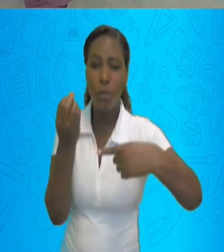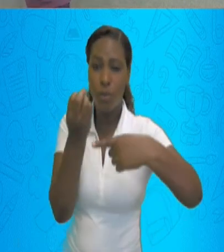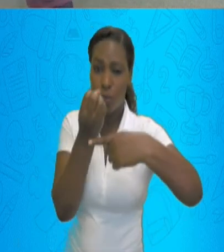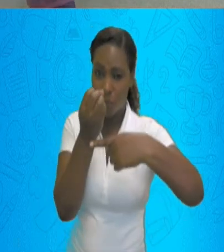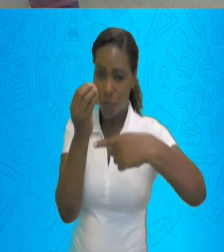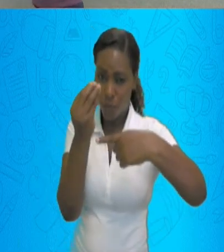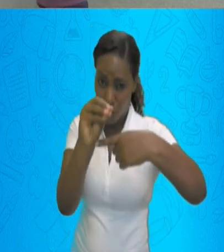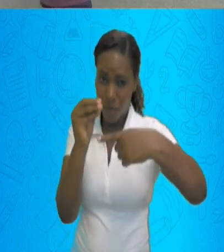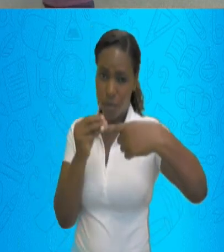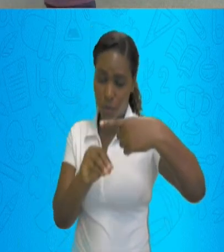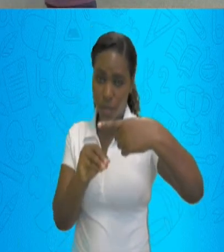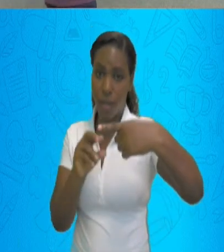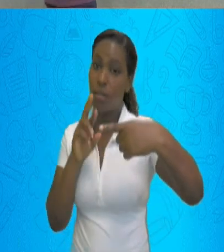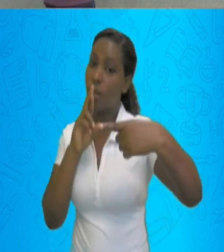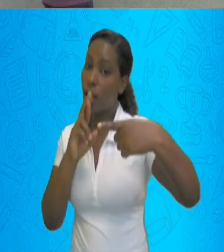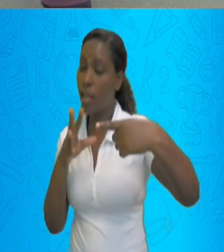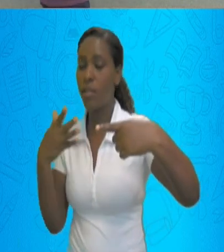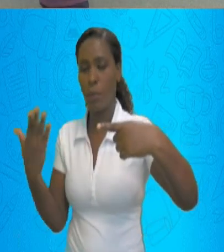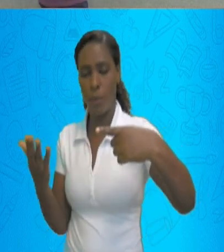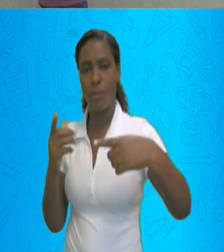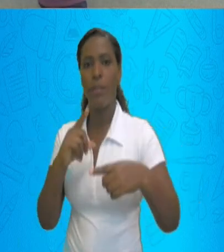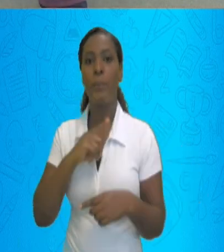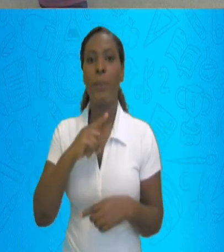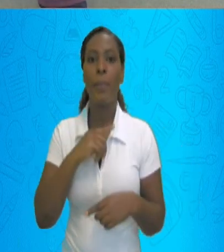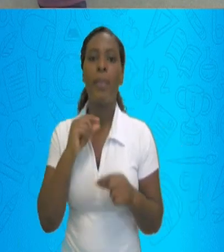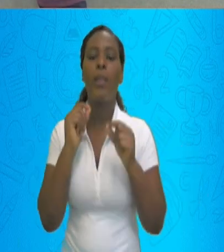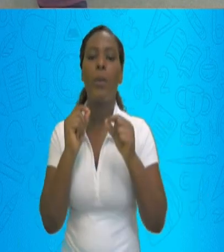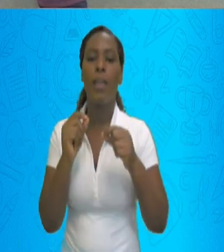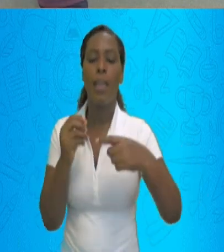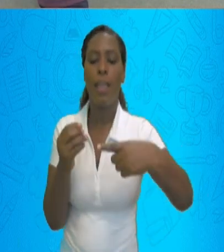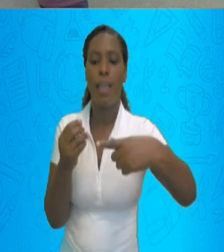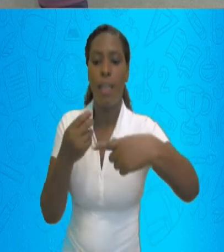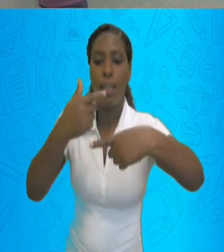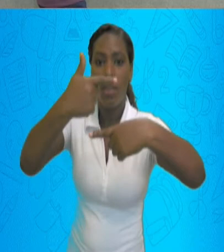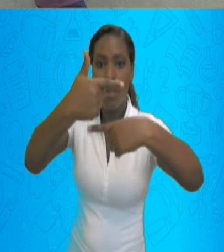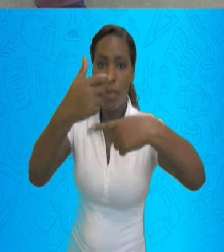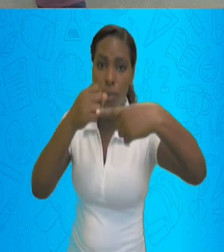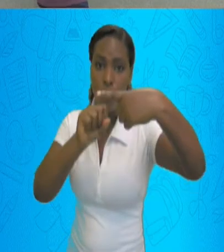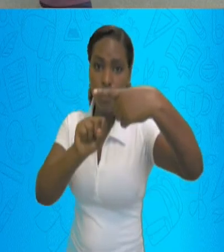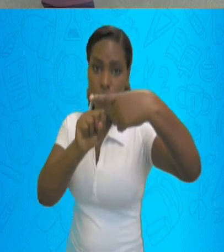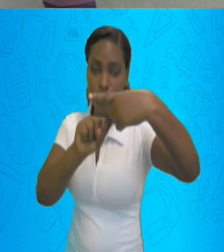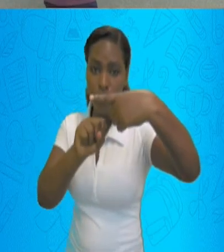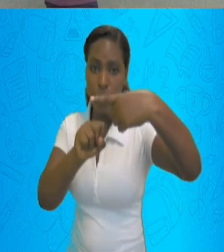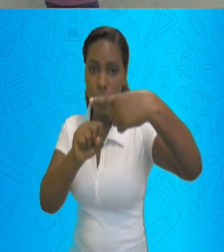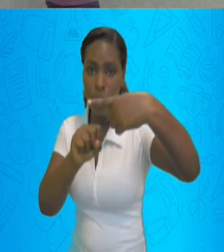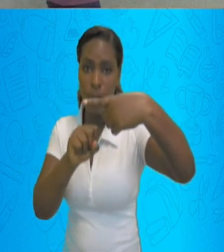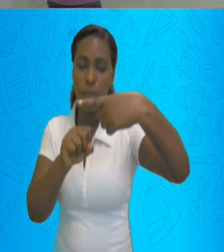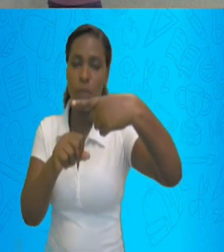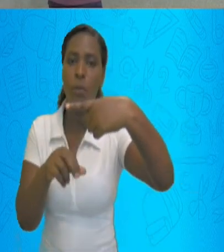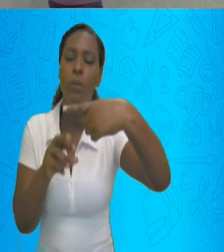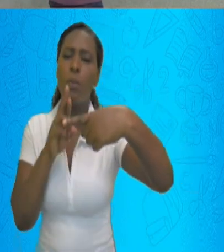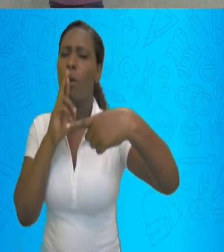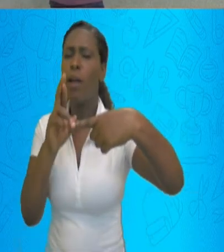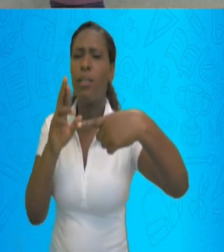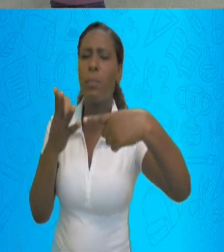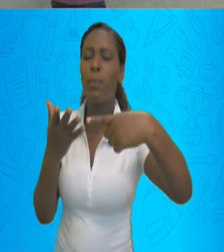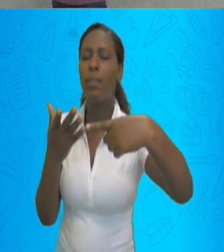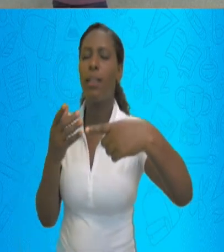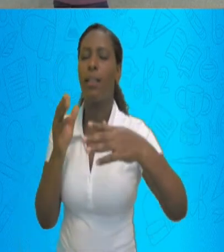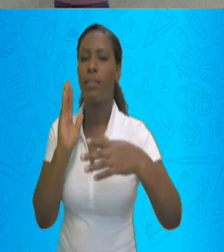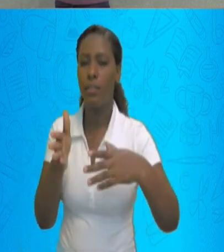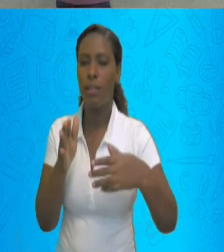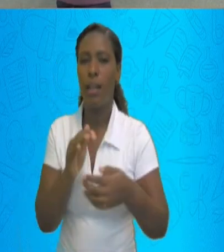fração aqui, 2/8. Já vamos respondendo aqui para identificar. O número 2 é